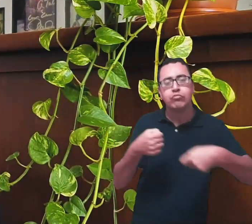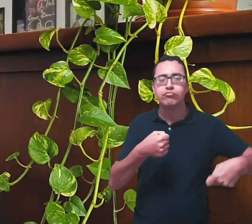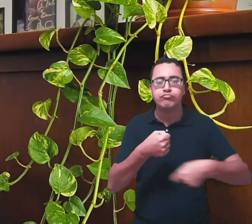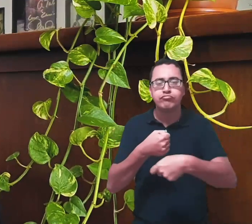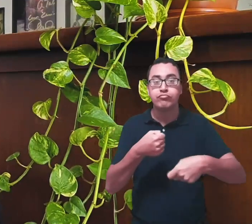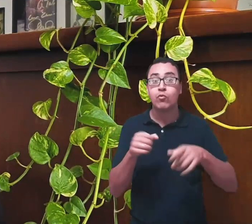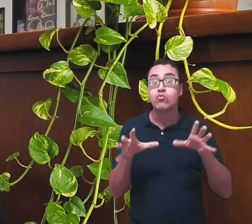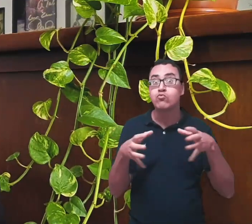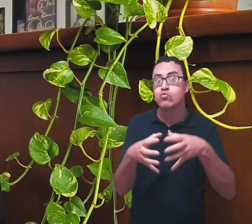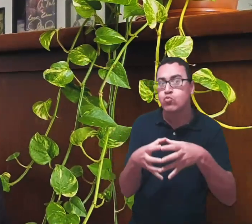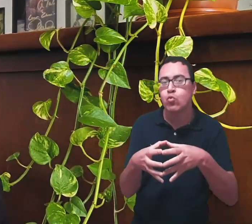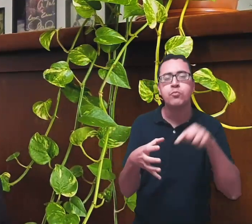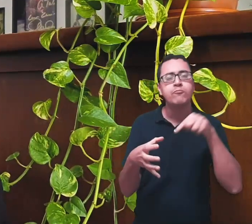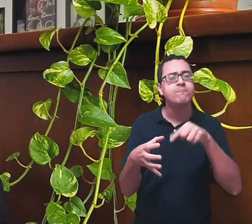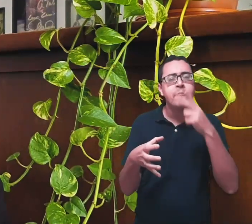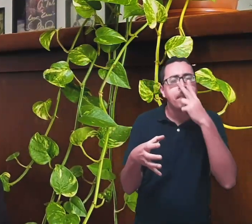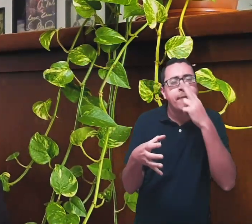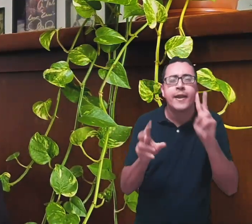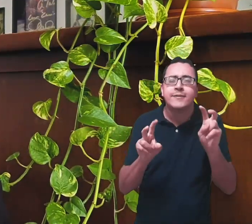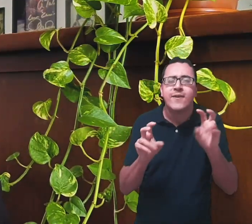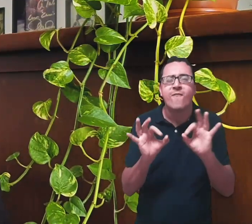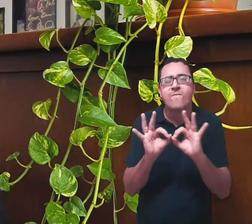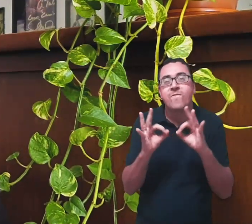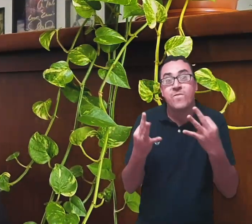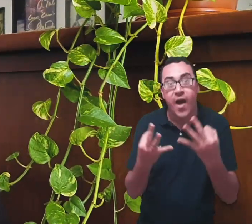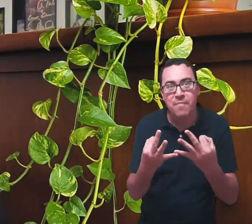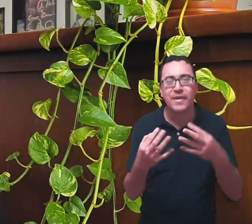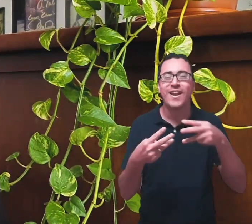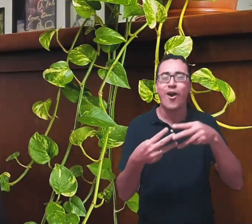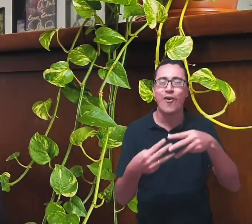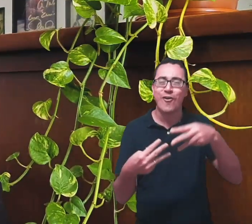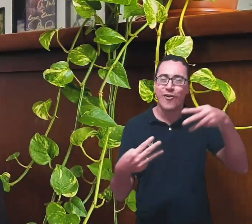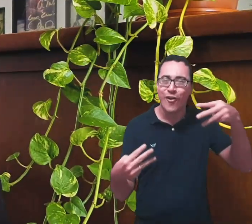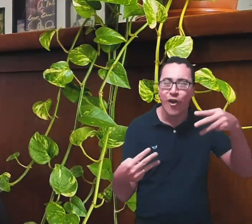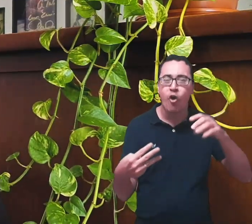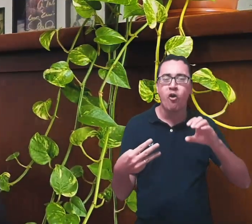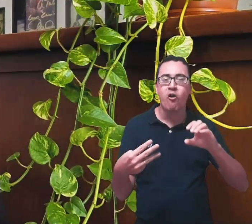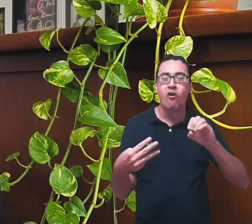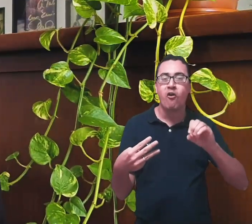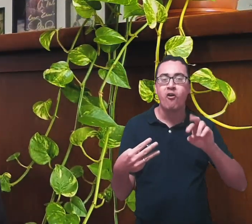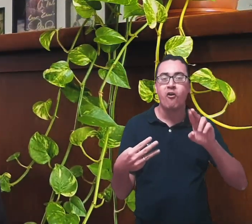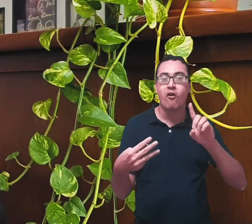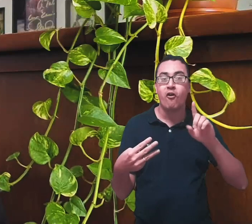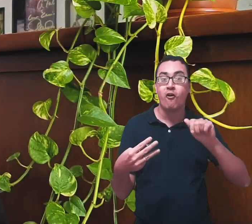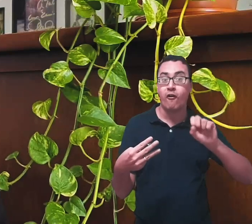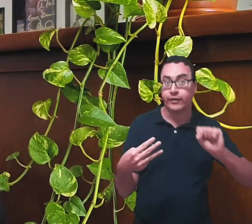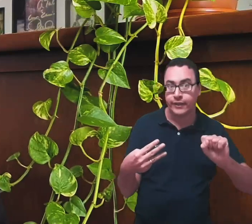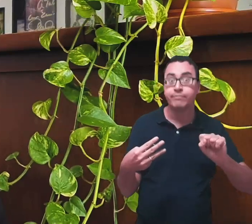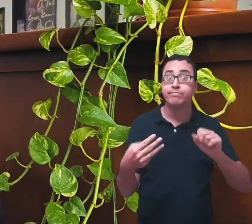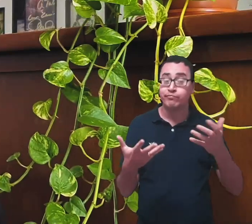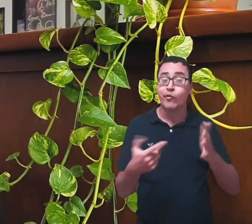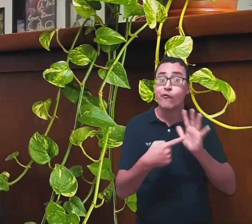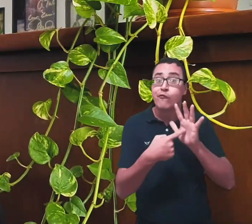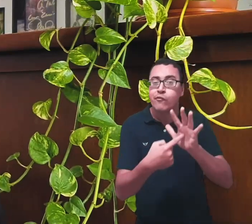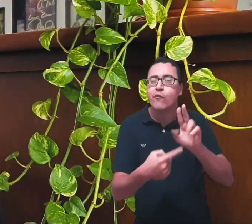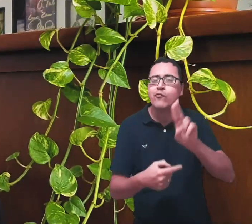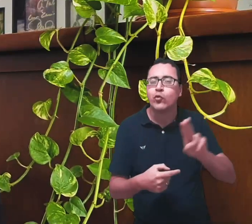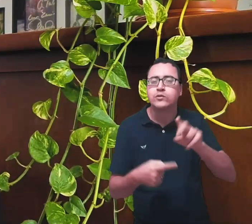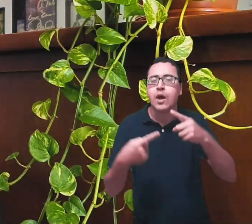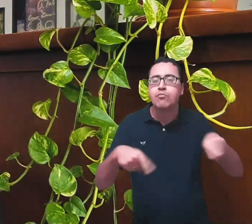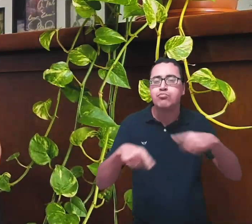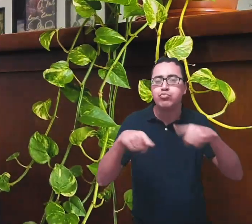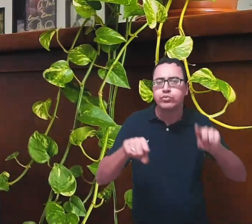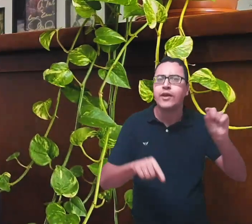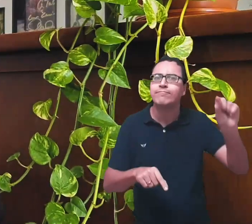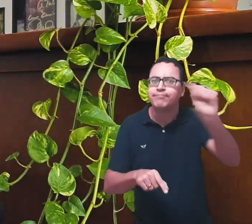da orquestra. É uma família de instrumentos que é a família das cordas. Para isso a gente vai usar uma música que muita gente conhece,